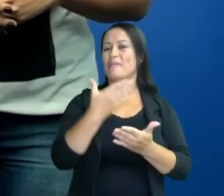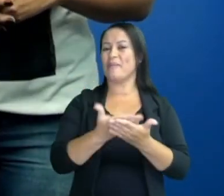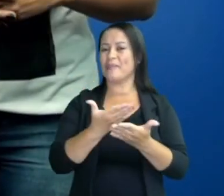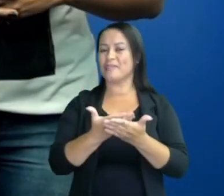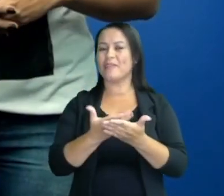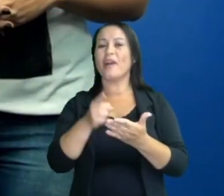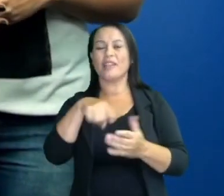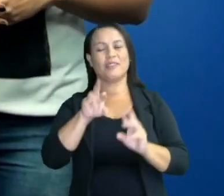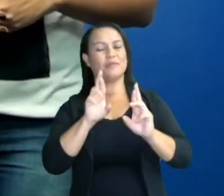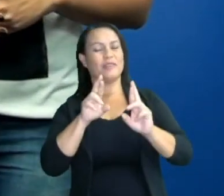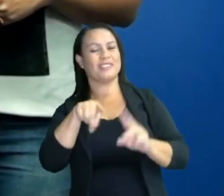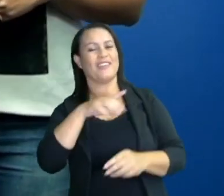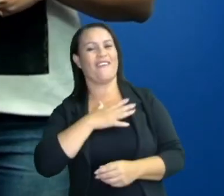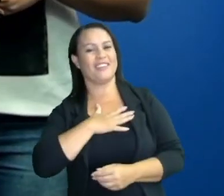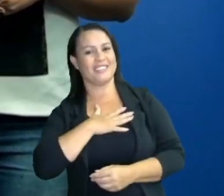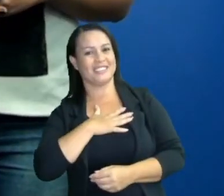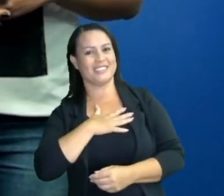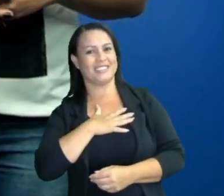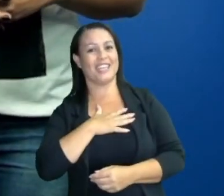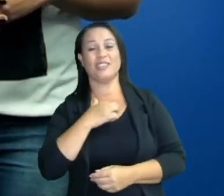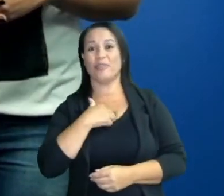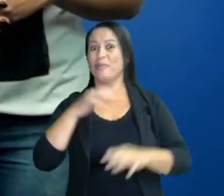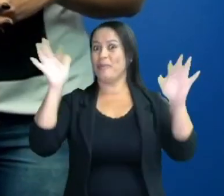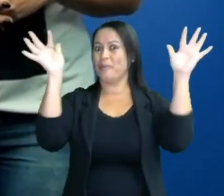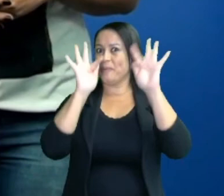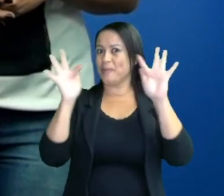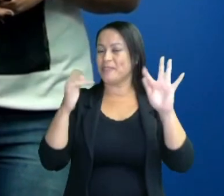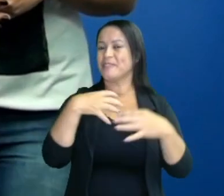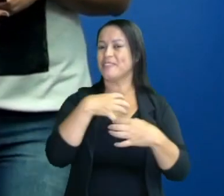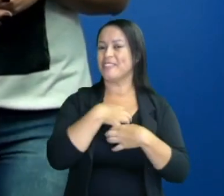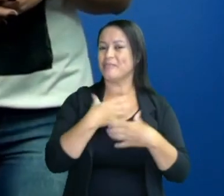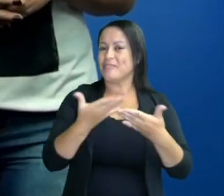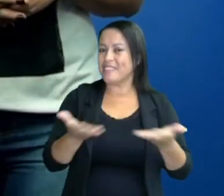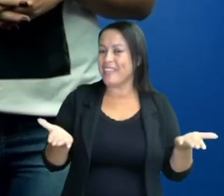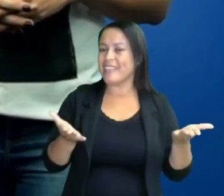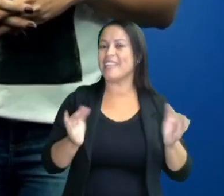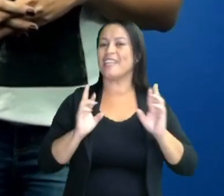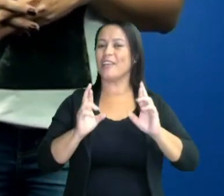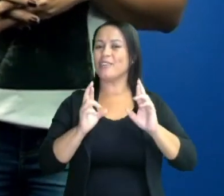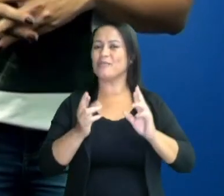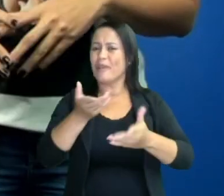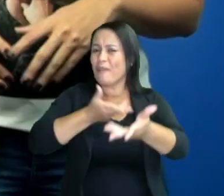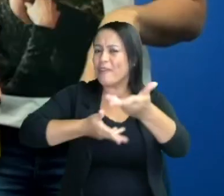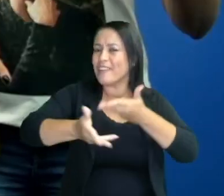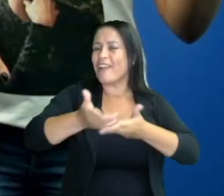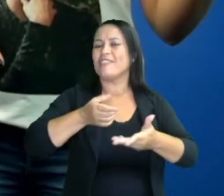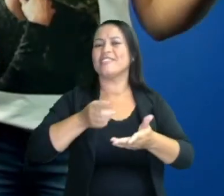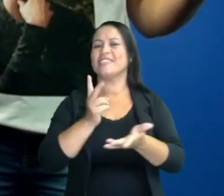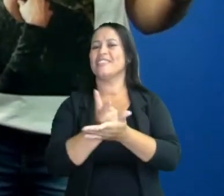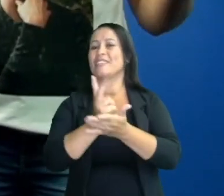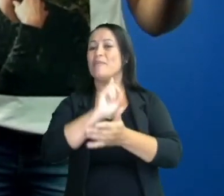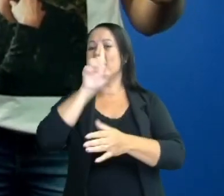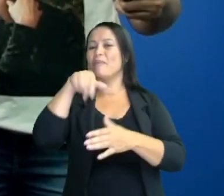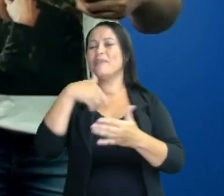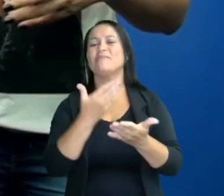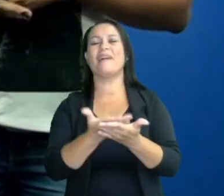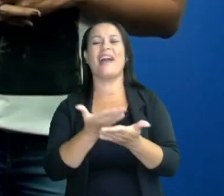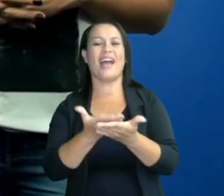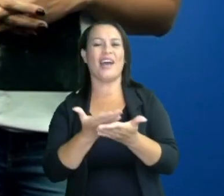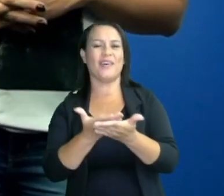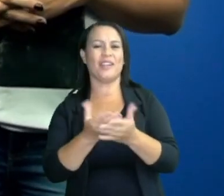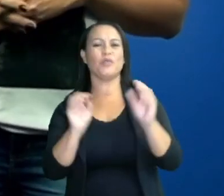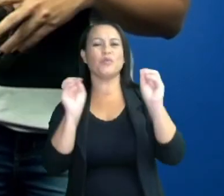Espero que tenha gostado eu tô muito feliz por estar aqui e espero contar com vocês na próxima